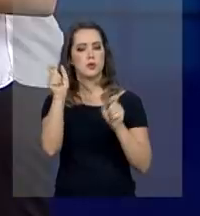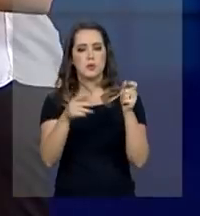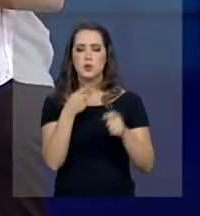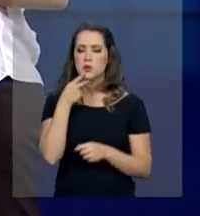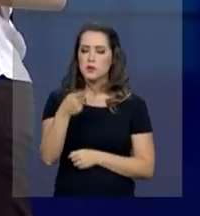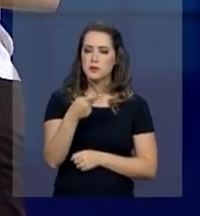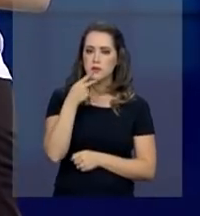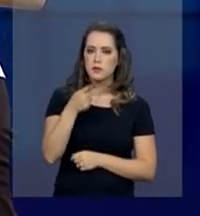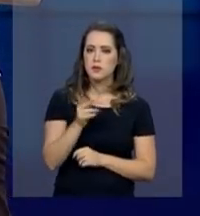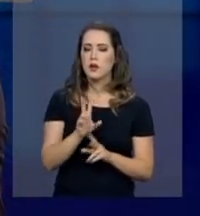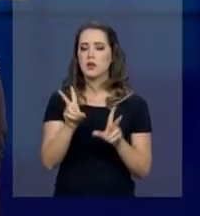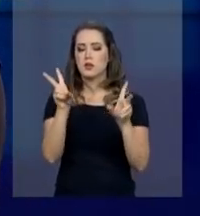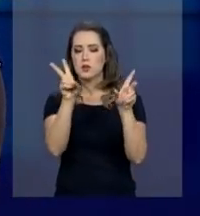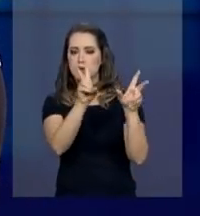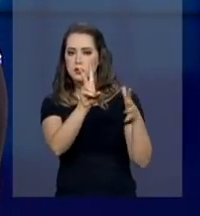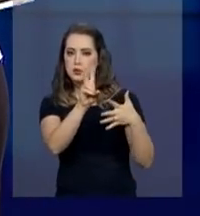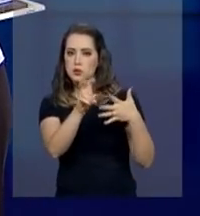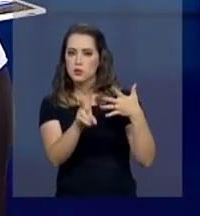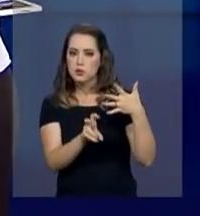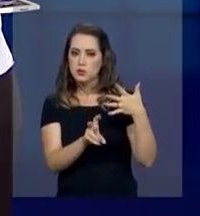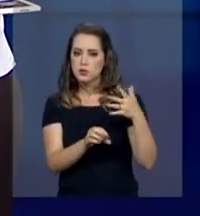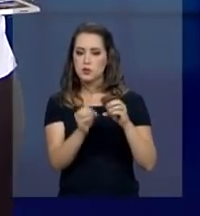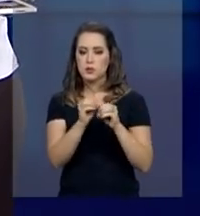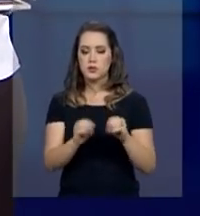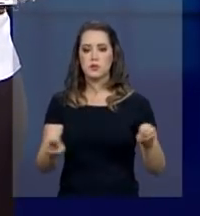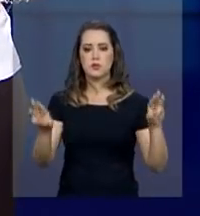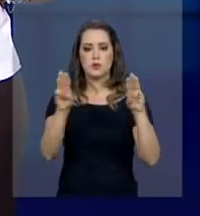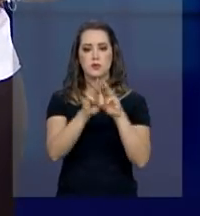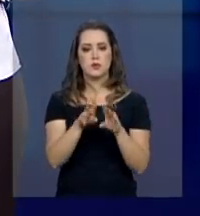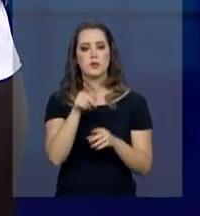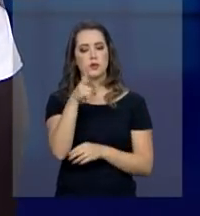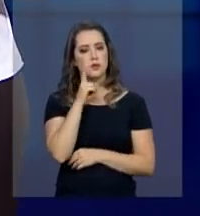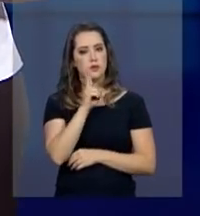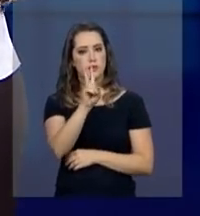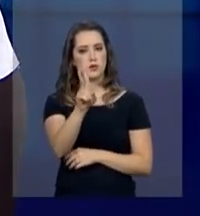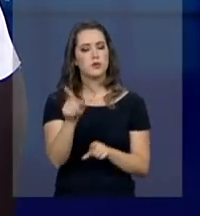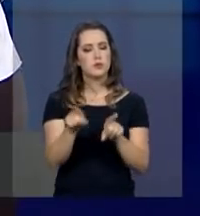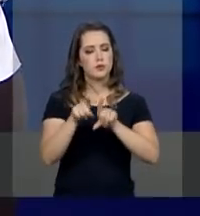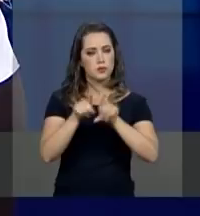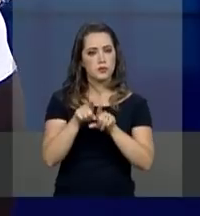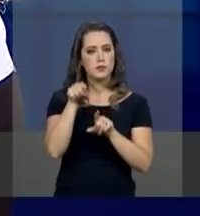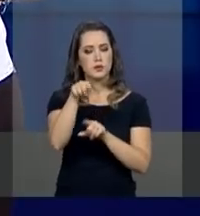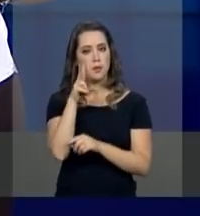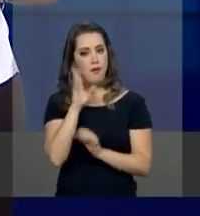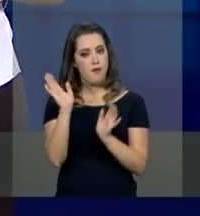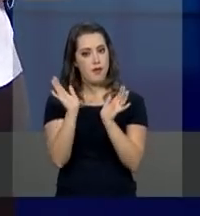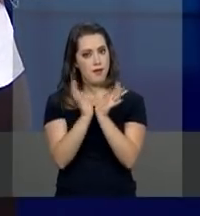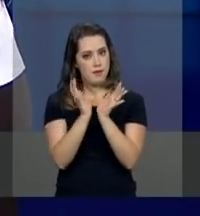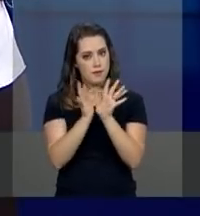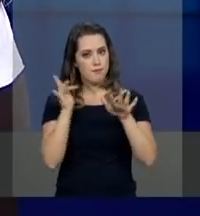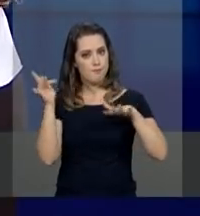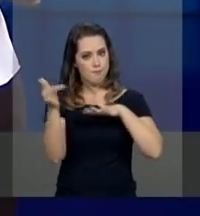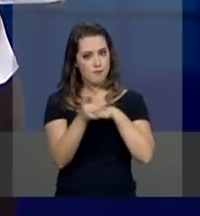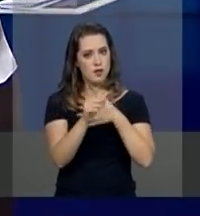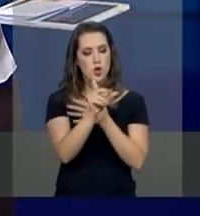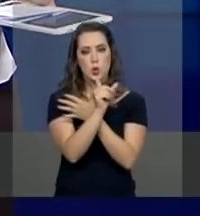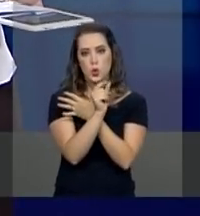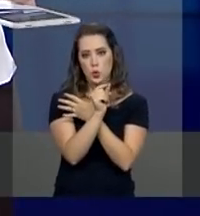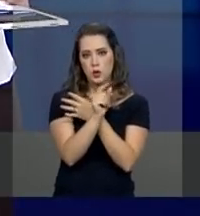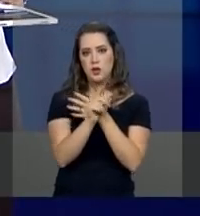os assuntos da Assembleia das Nações Unidas. E você que está nos acompanhando pode acompanhar também a cobertura da NBR no Twitter, no